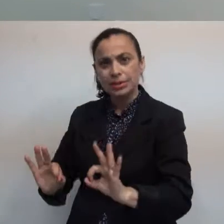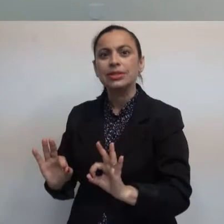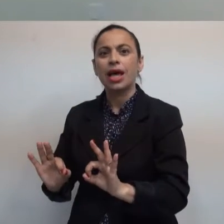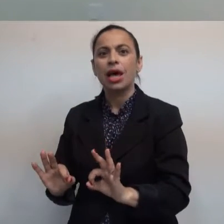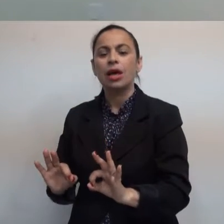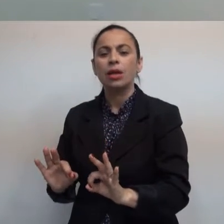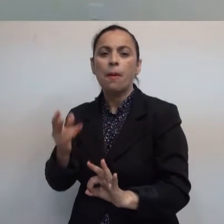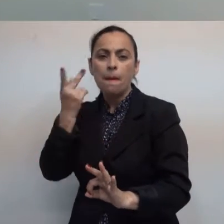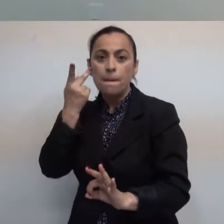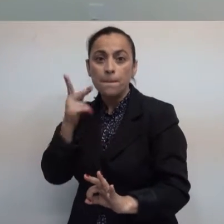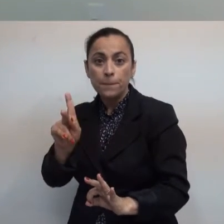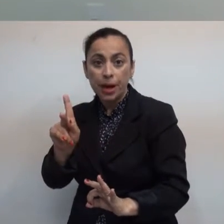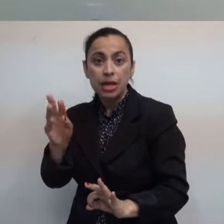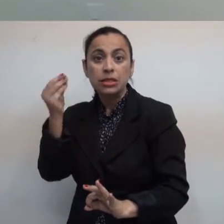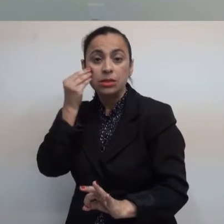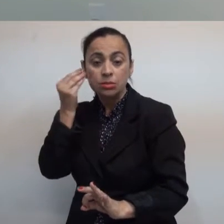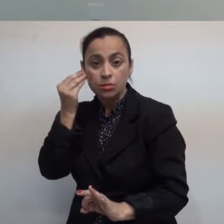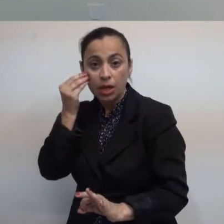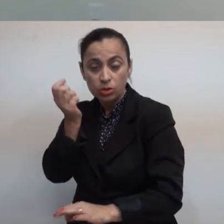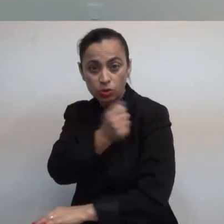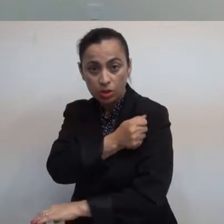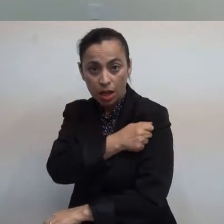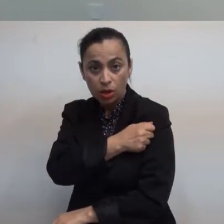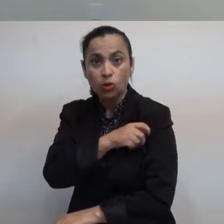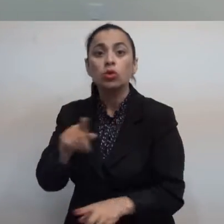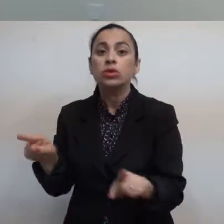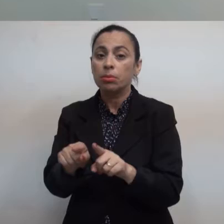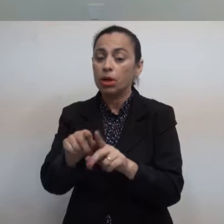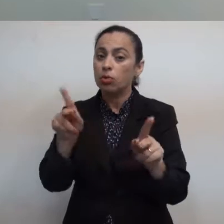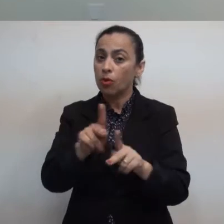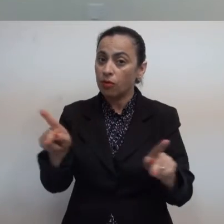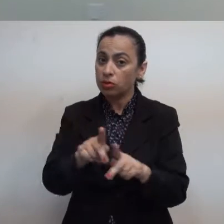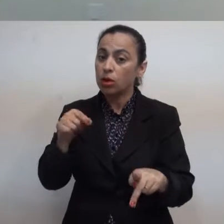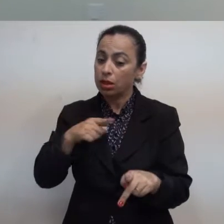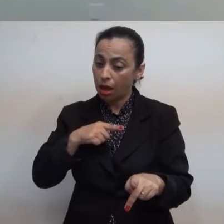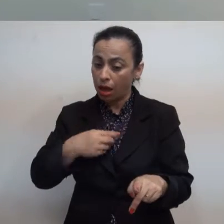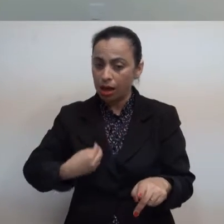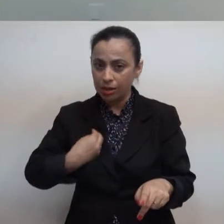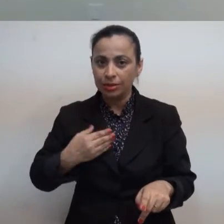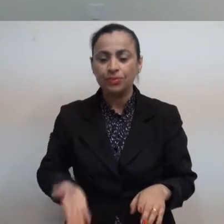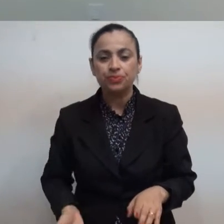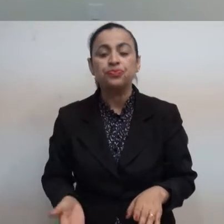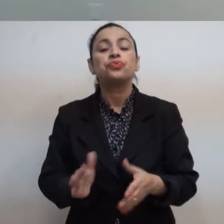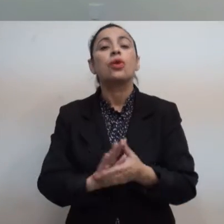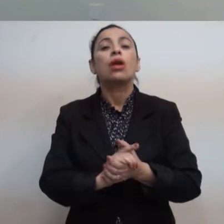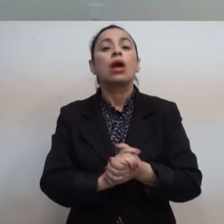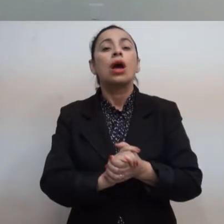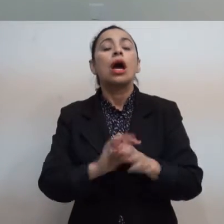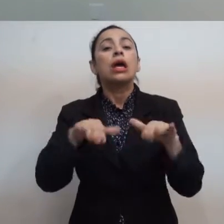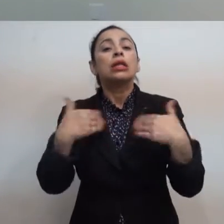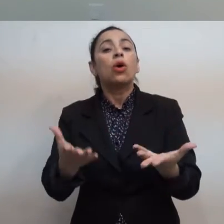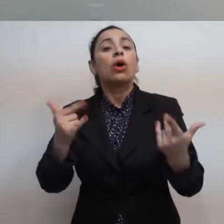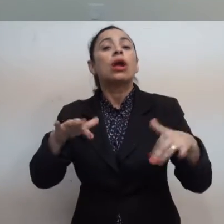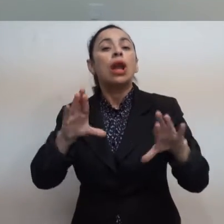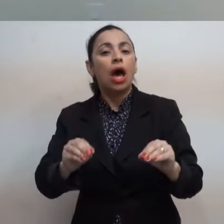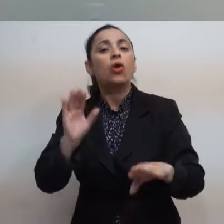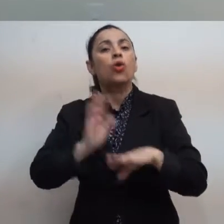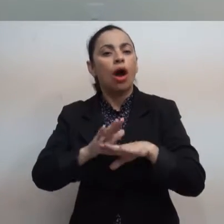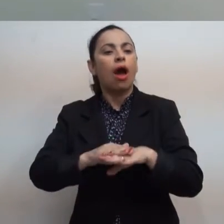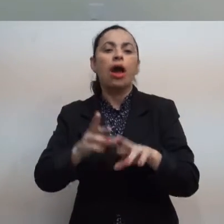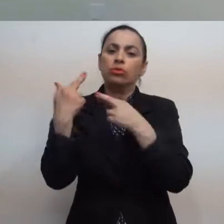faça sentido para aquelas experiências dos alunos e do professor que ali está, né?